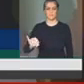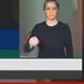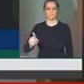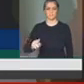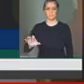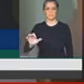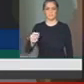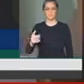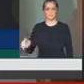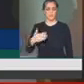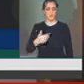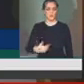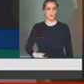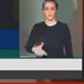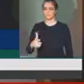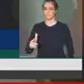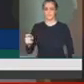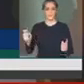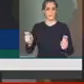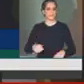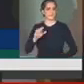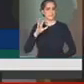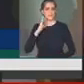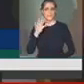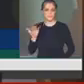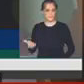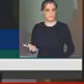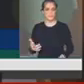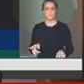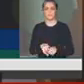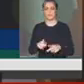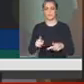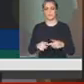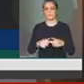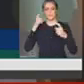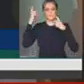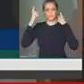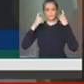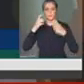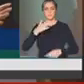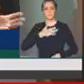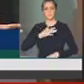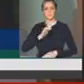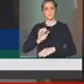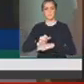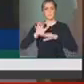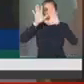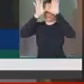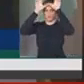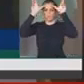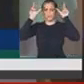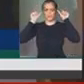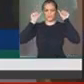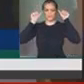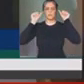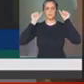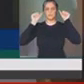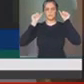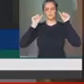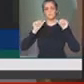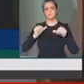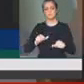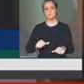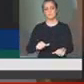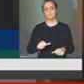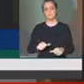crise, mas tem uma preocupação também em relação ao meu estado do Acre. Recentemente, o ministro das Minas e Energia